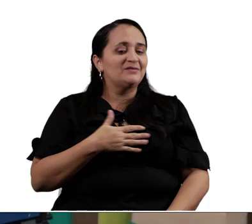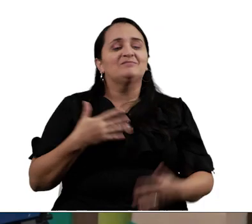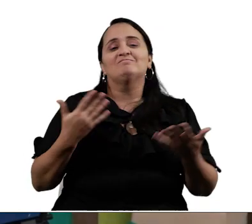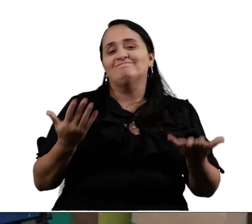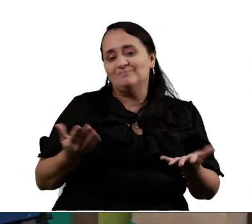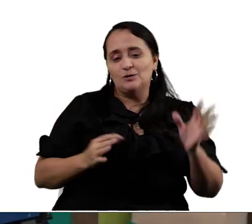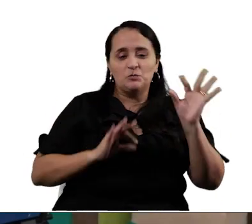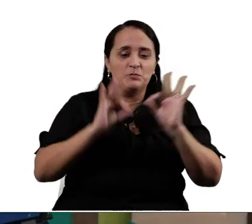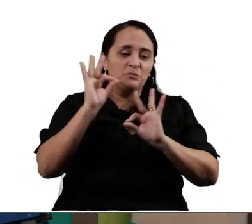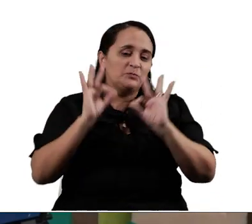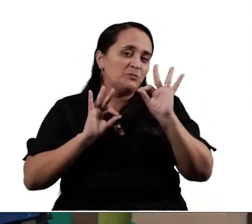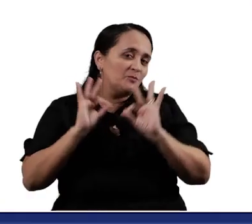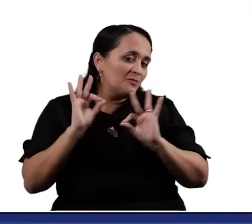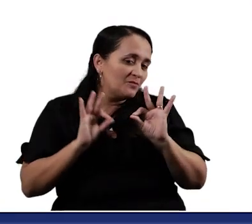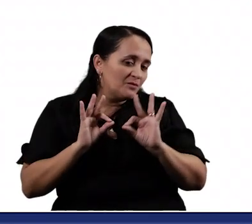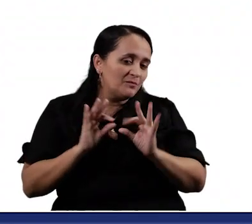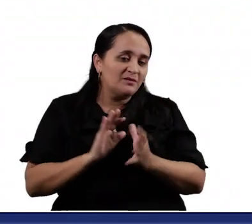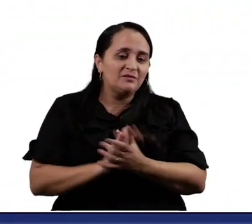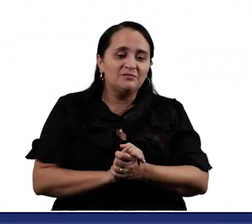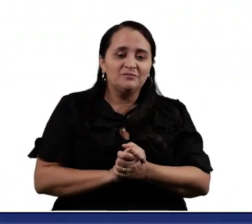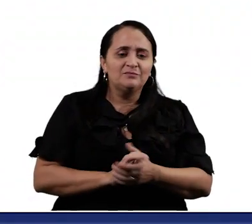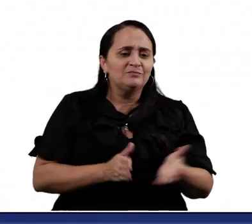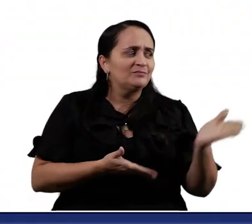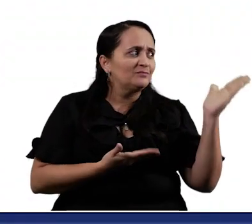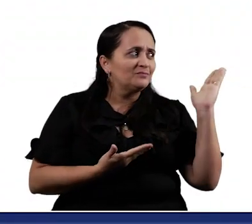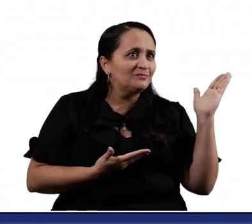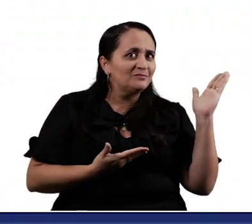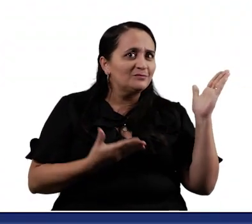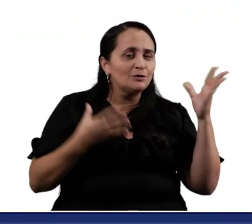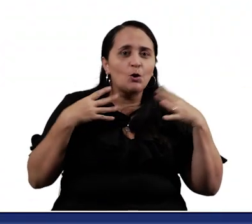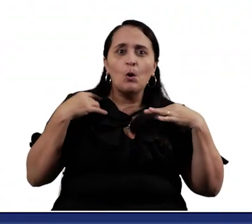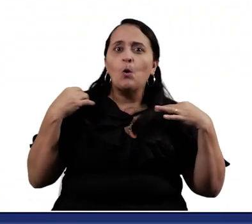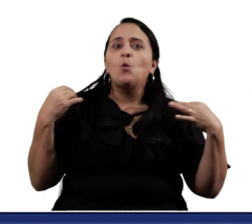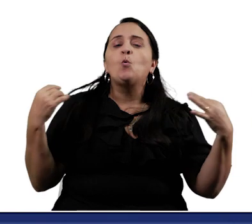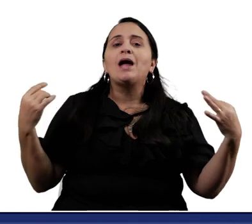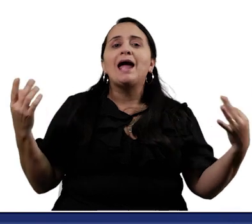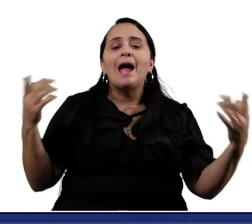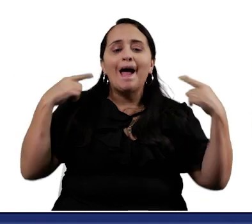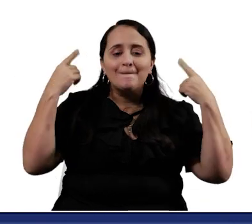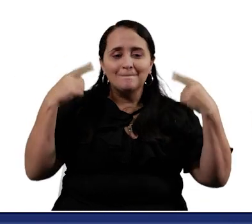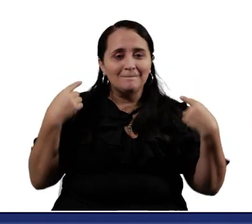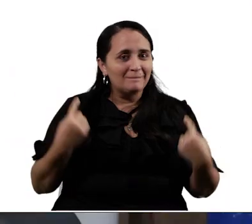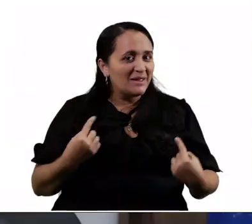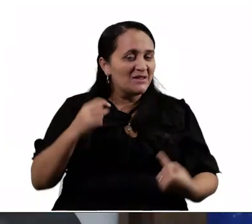que nós vamos ouvir agora O Cabelo de Sara. Vocês conhecem? Vamos